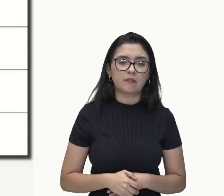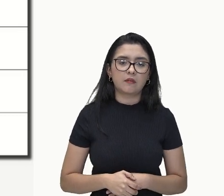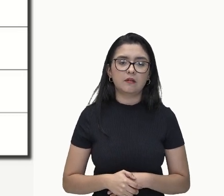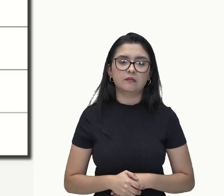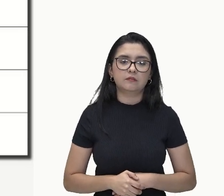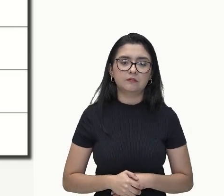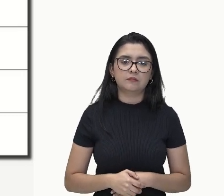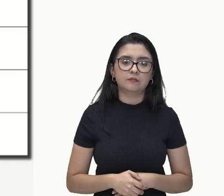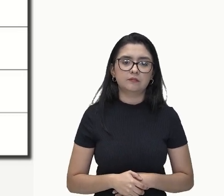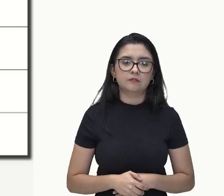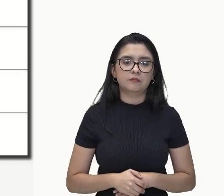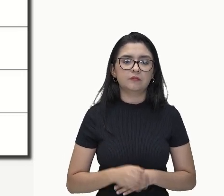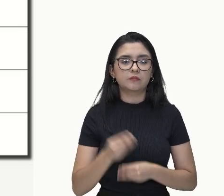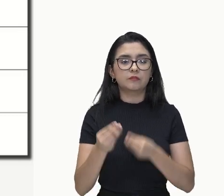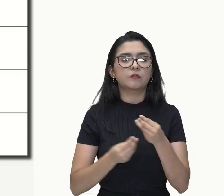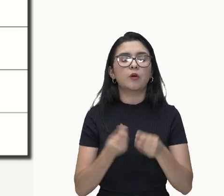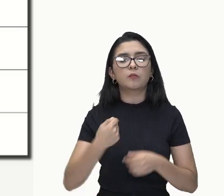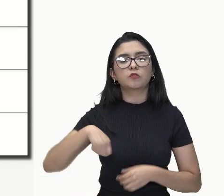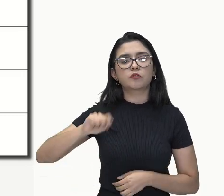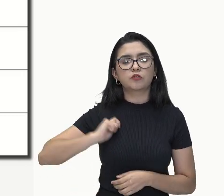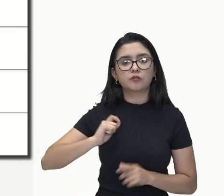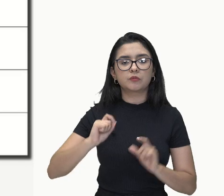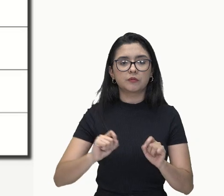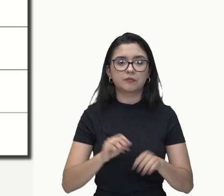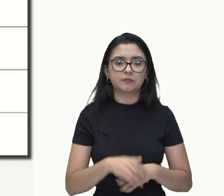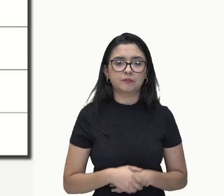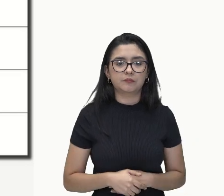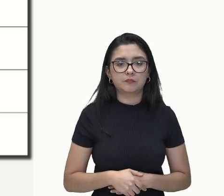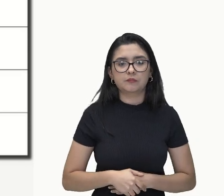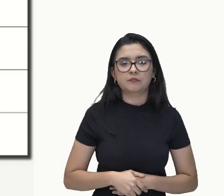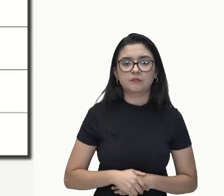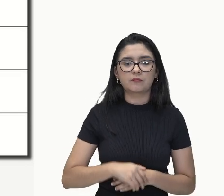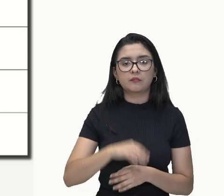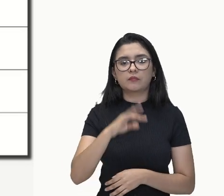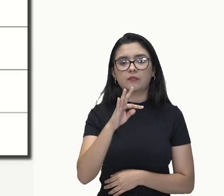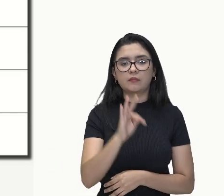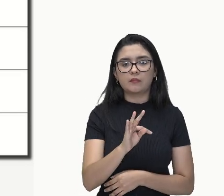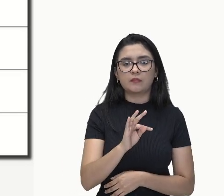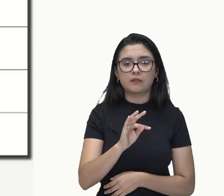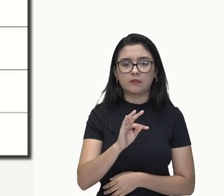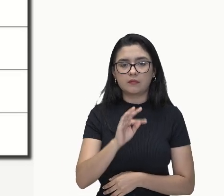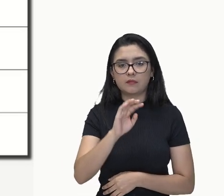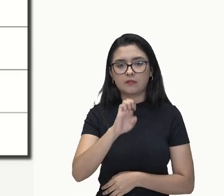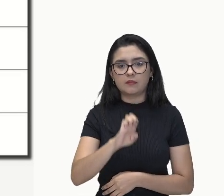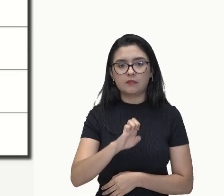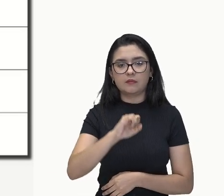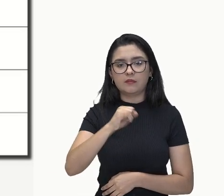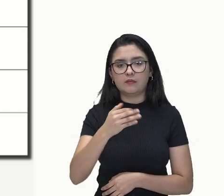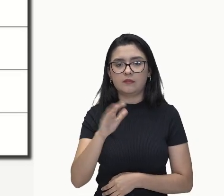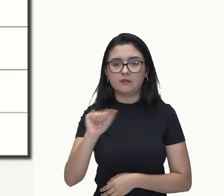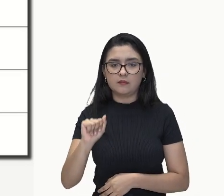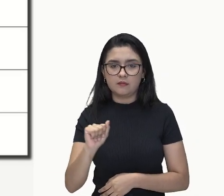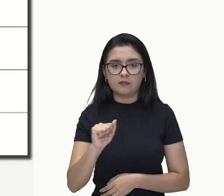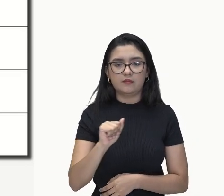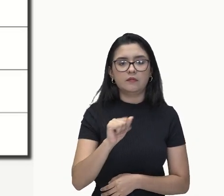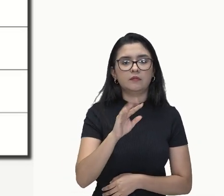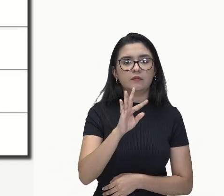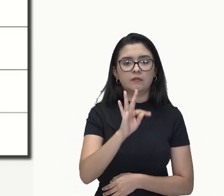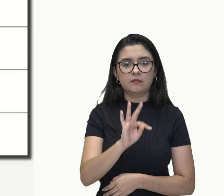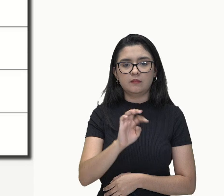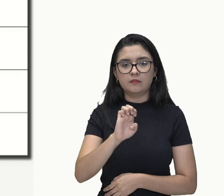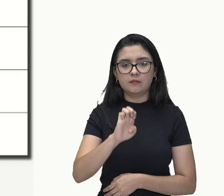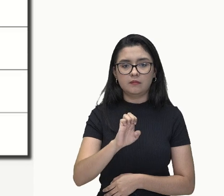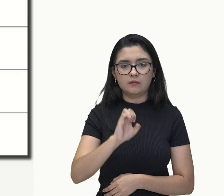eu tecia? No espanhol, yo teria. Muy bien, tú tejías, él